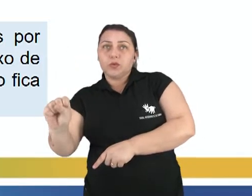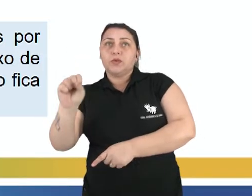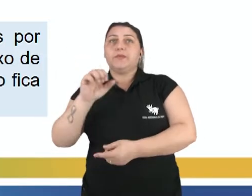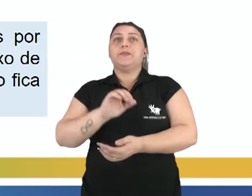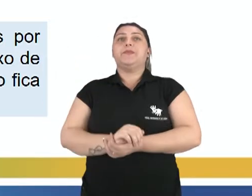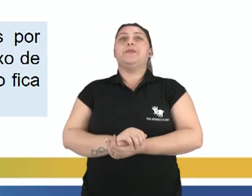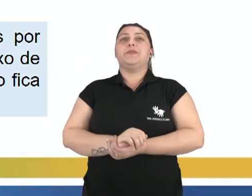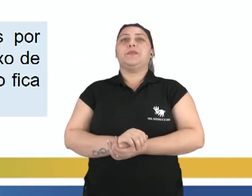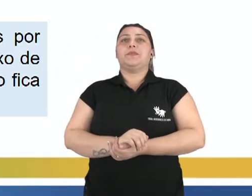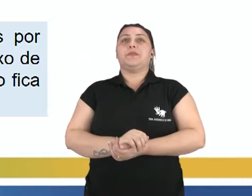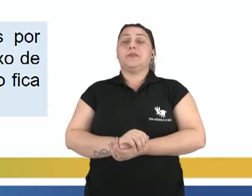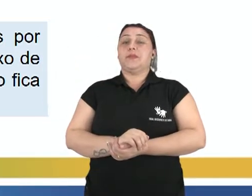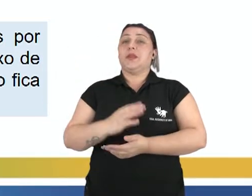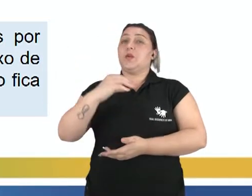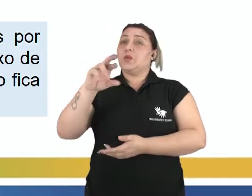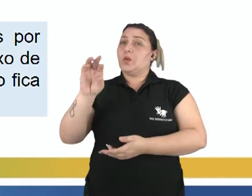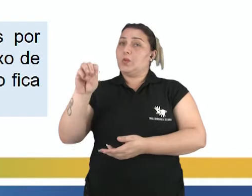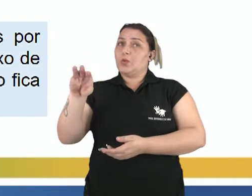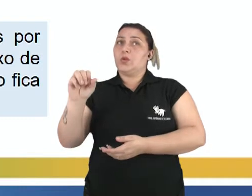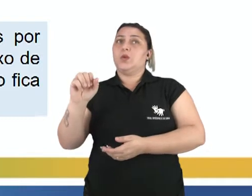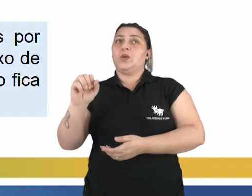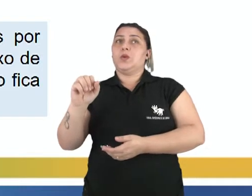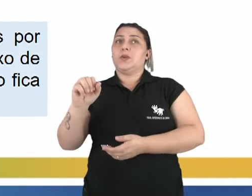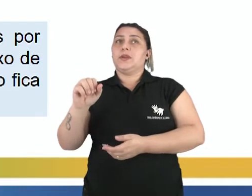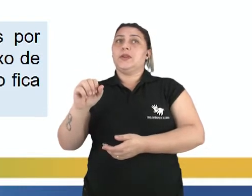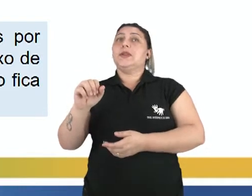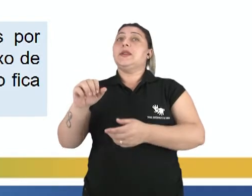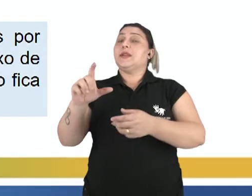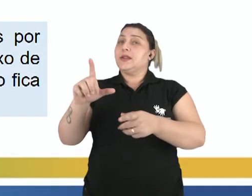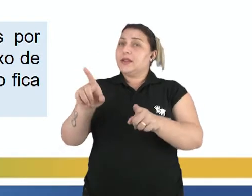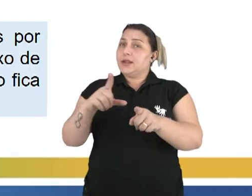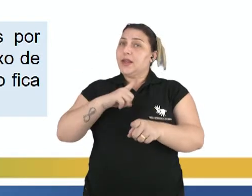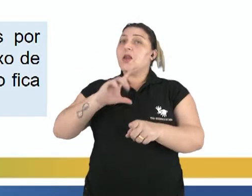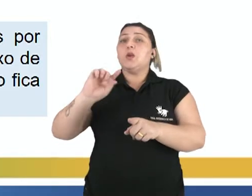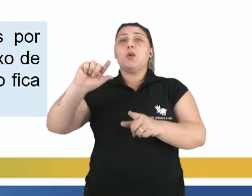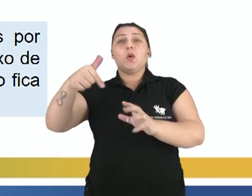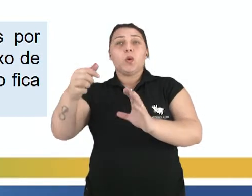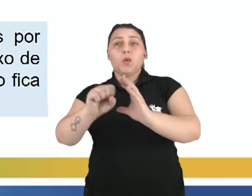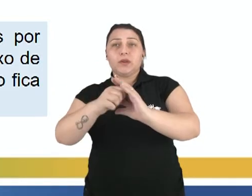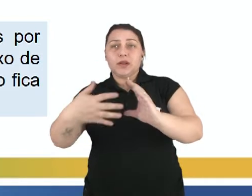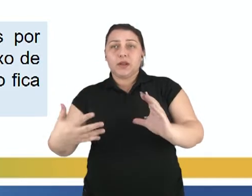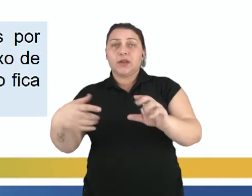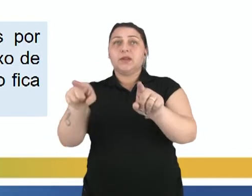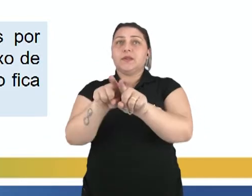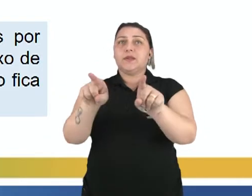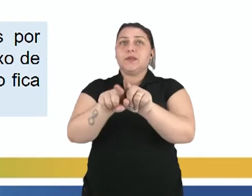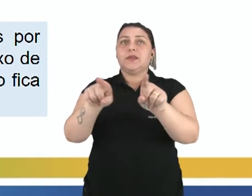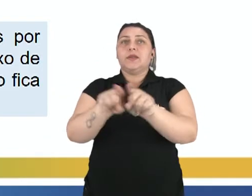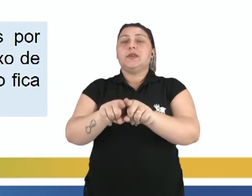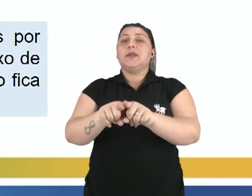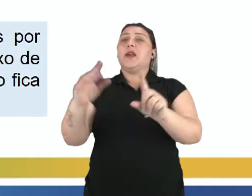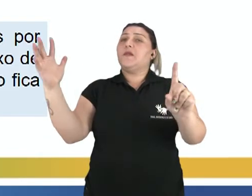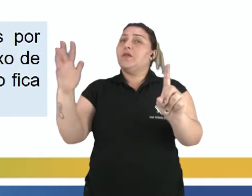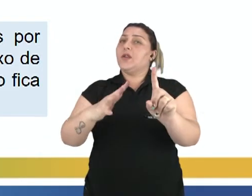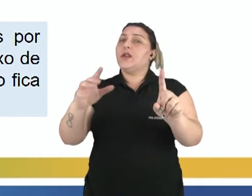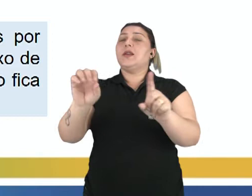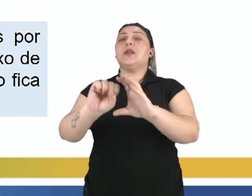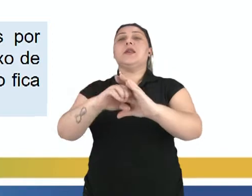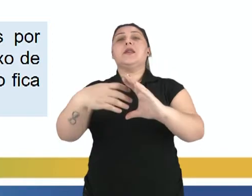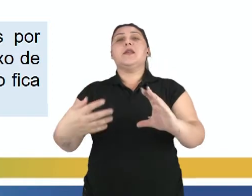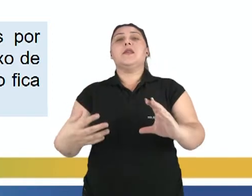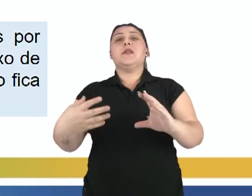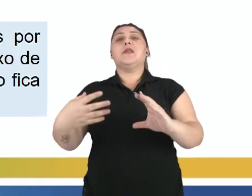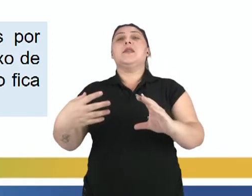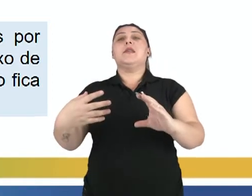autossomo? São cromossomos que eles regem outras características, que eles influenciam